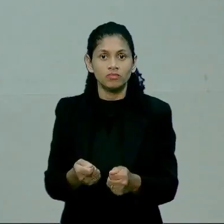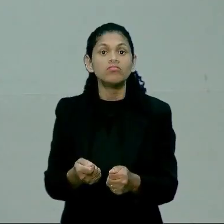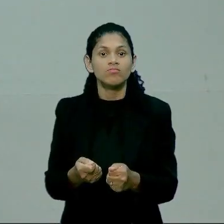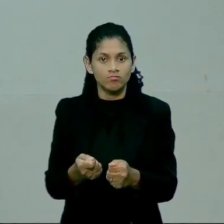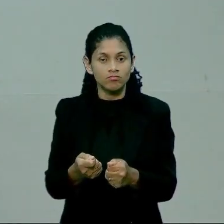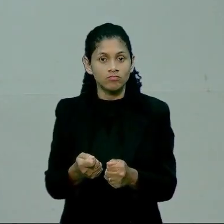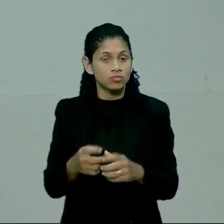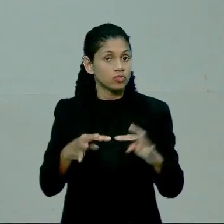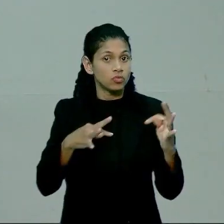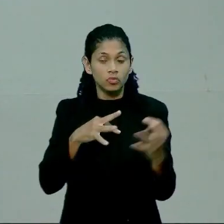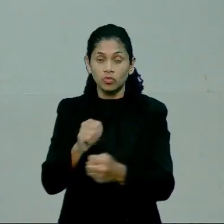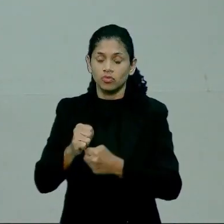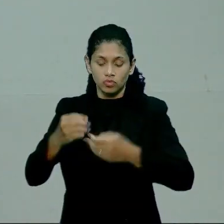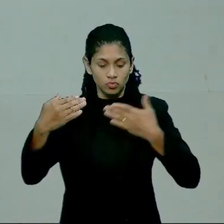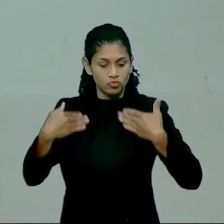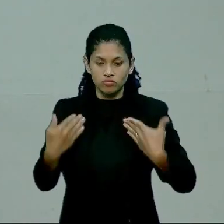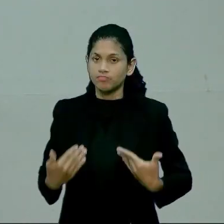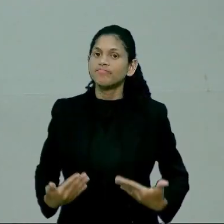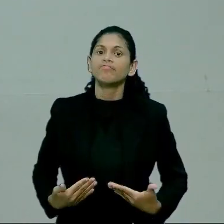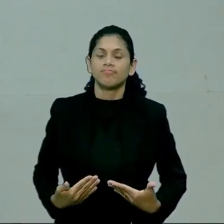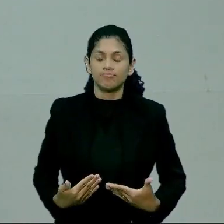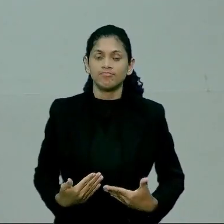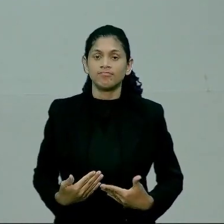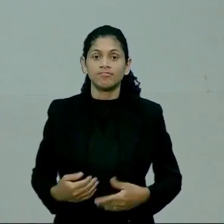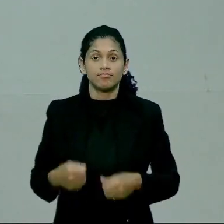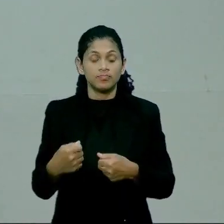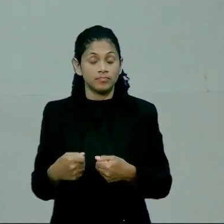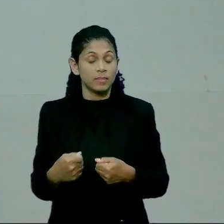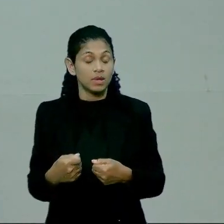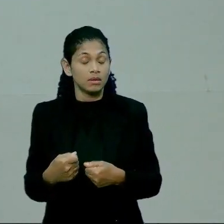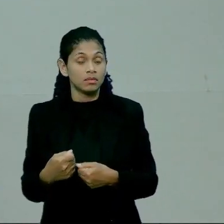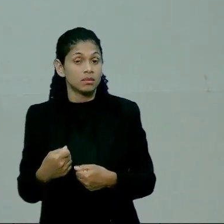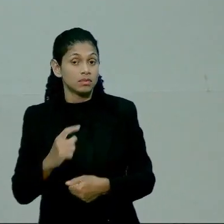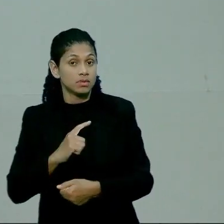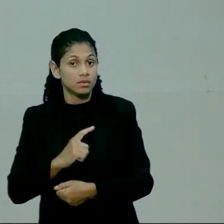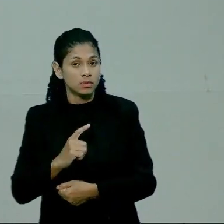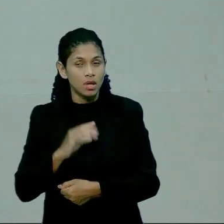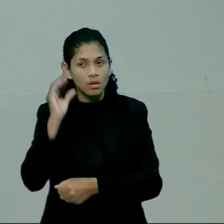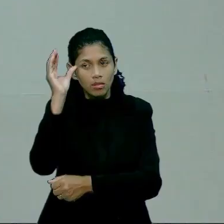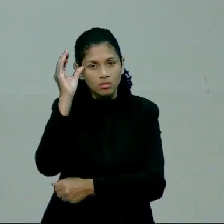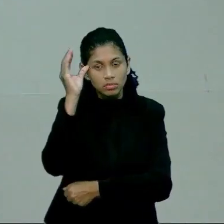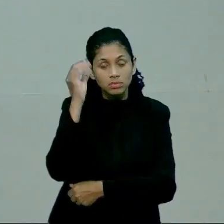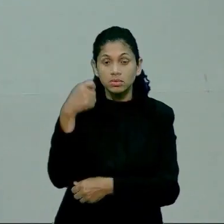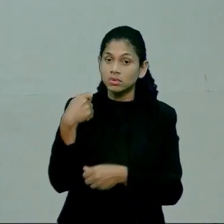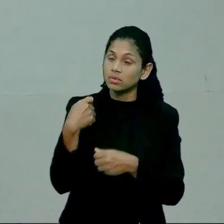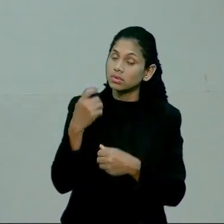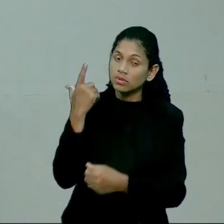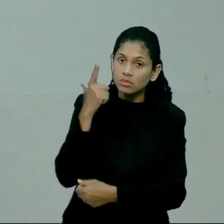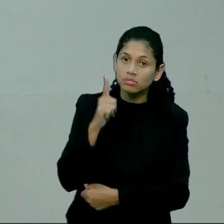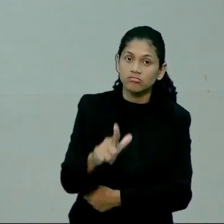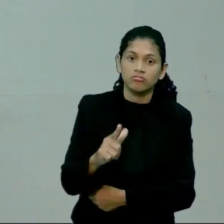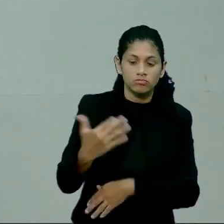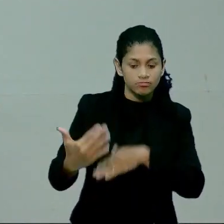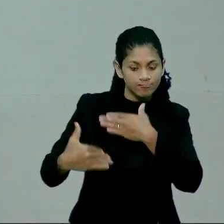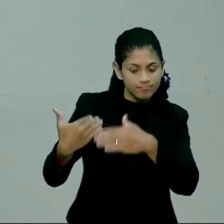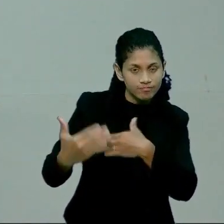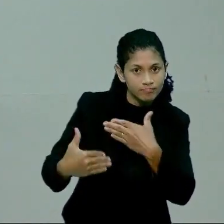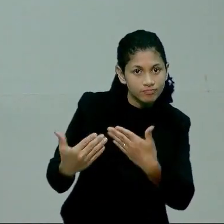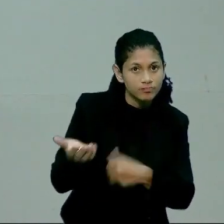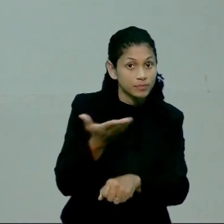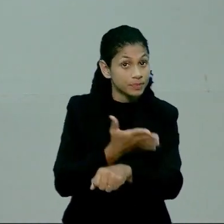muscular, apenas isso. E a gente tendo essa compreensão, a gente consegue desenvolver um pouco mais efetivamente as práticas.